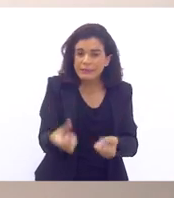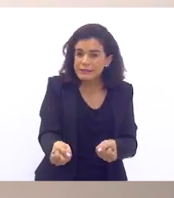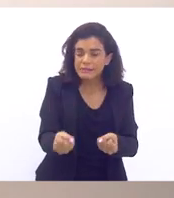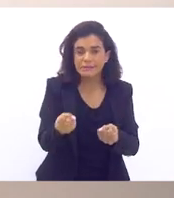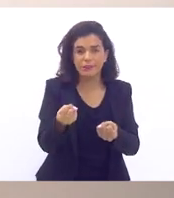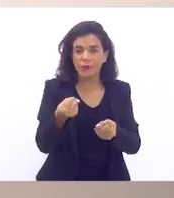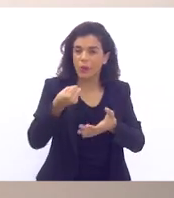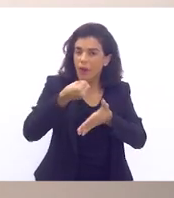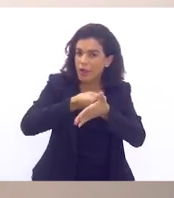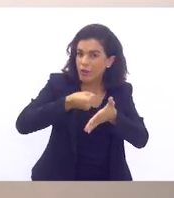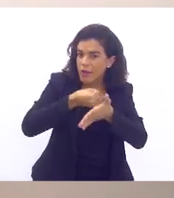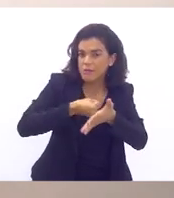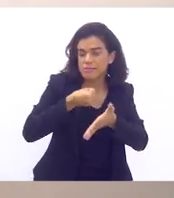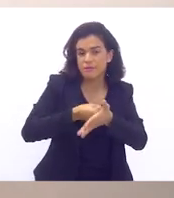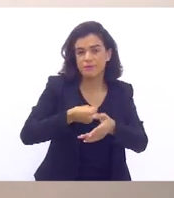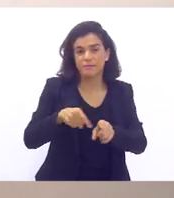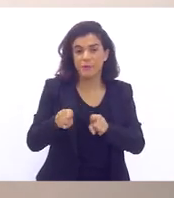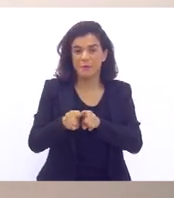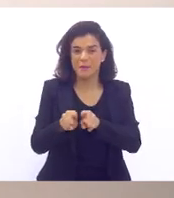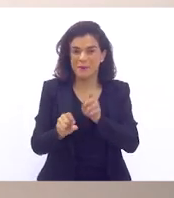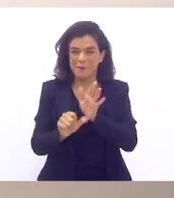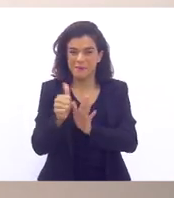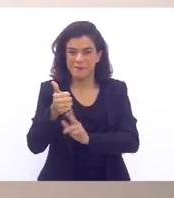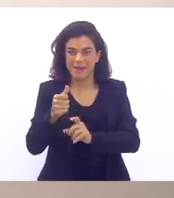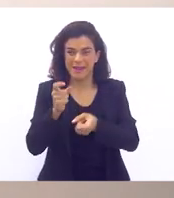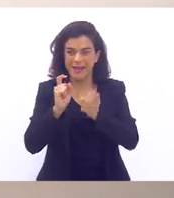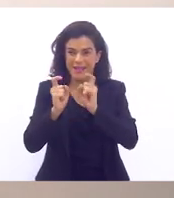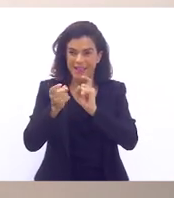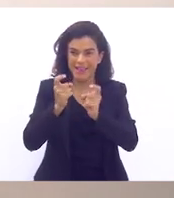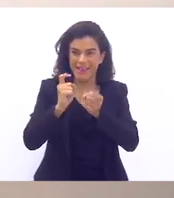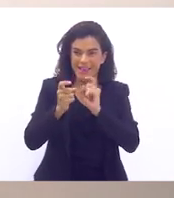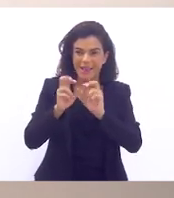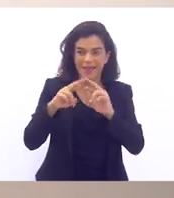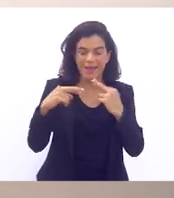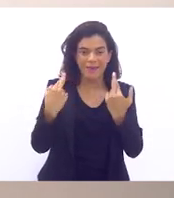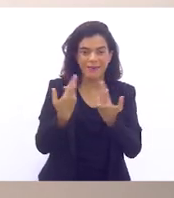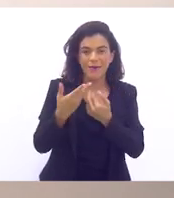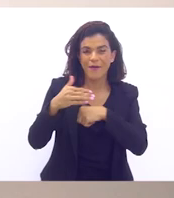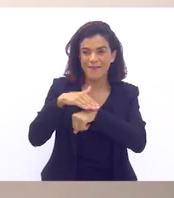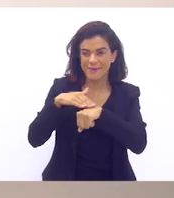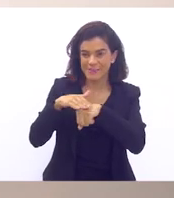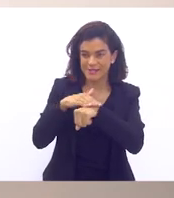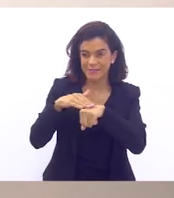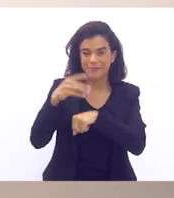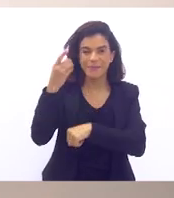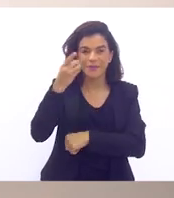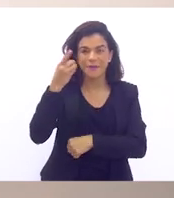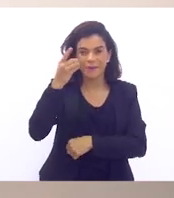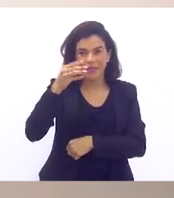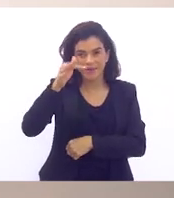a nossa causa assim como na nossa primeira reunião que nós ficamos muito tempo conversando né com o deputado Rodrigo e ele